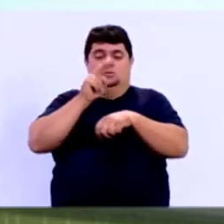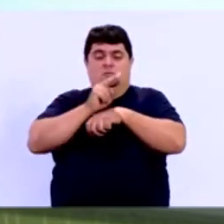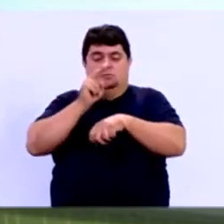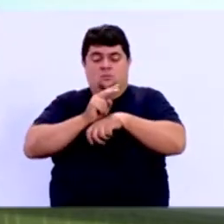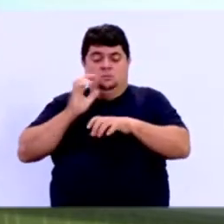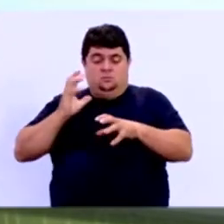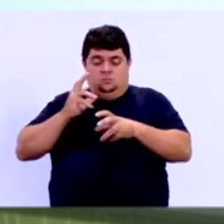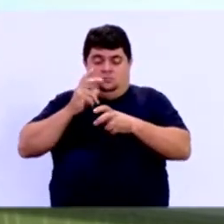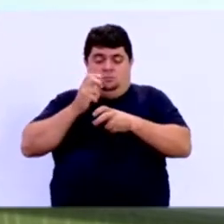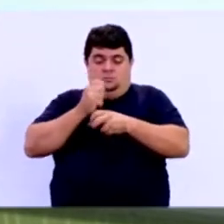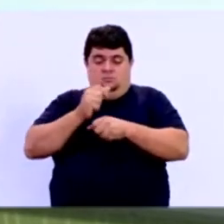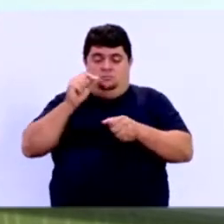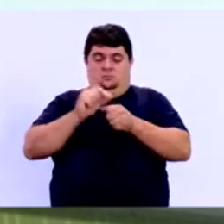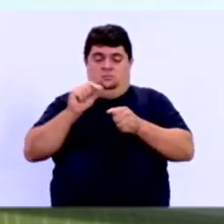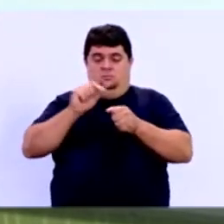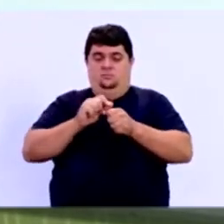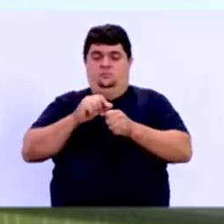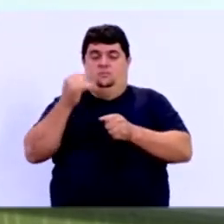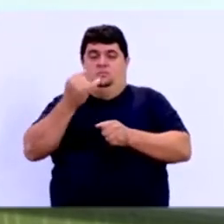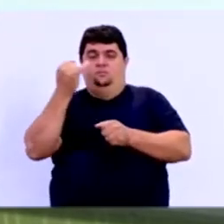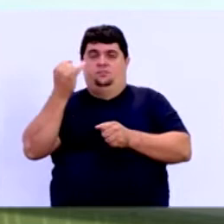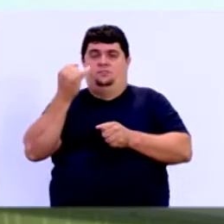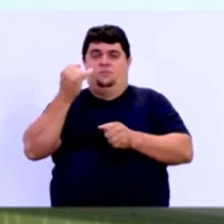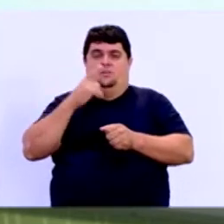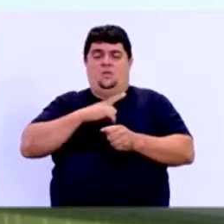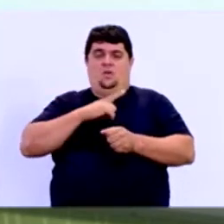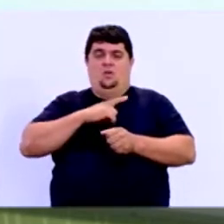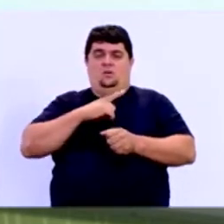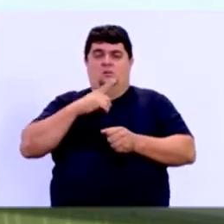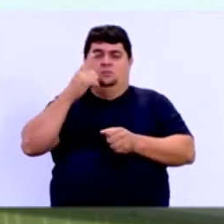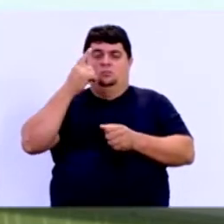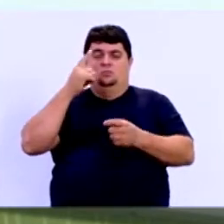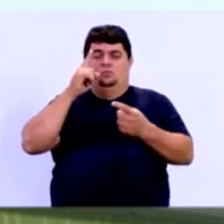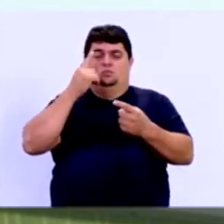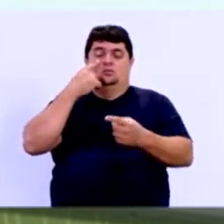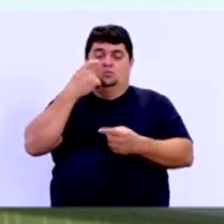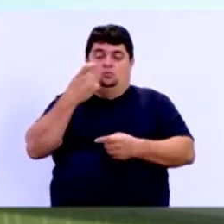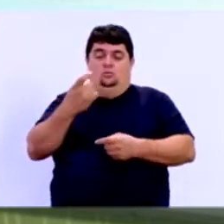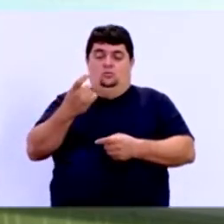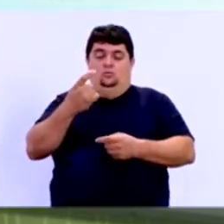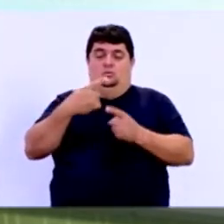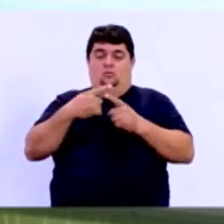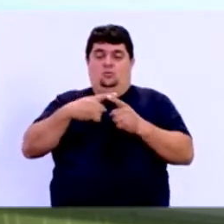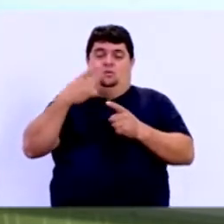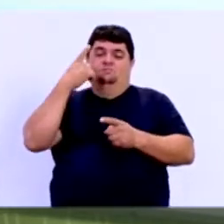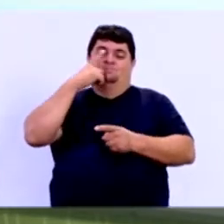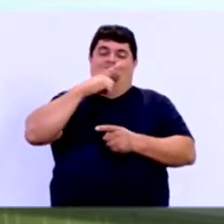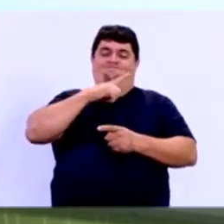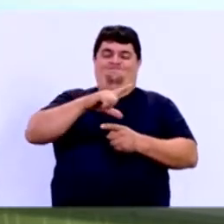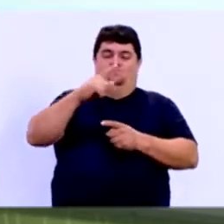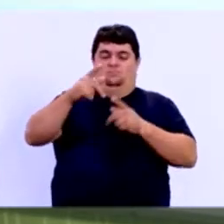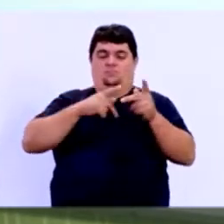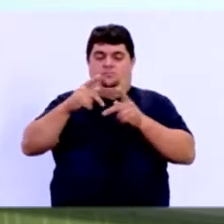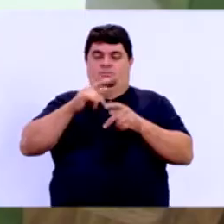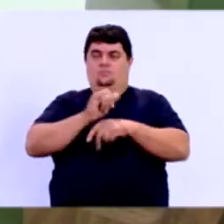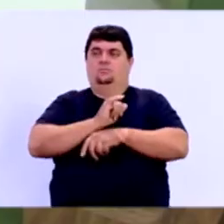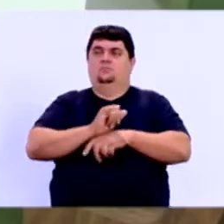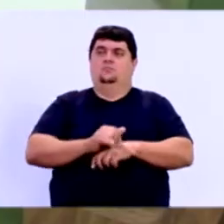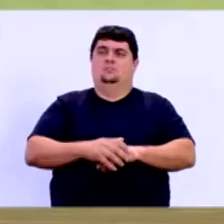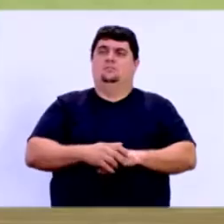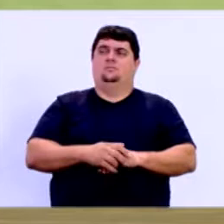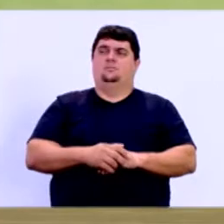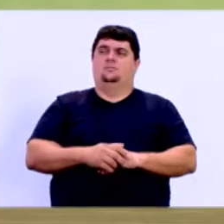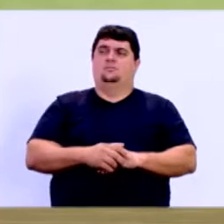ajuste, né, no seu planejamento, né, visando um alcance melhor do objetivo proposto, né, professor Igor?